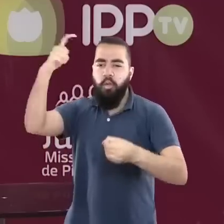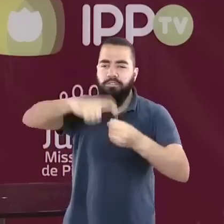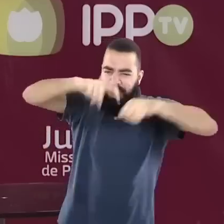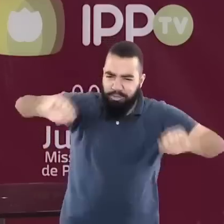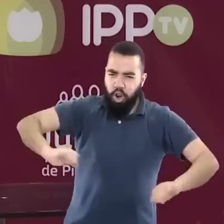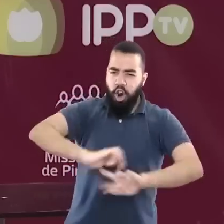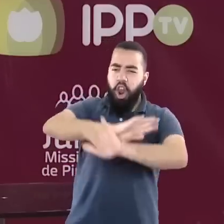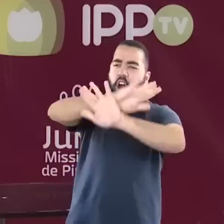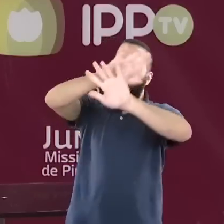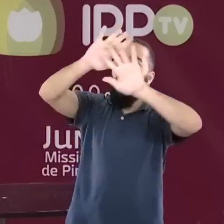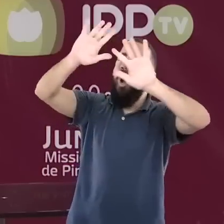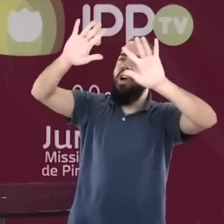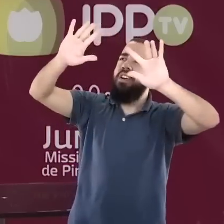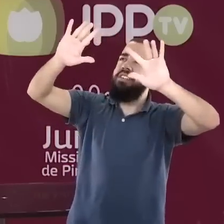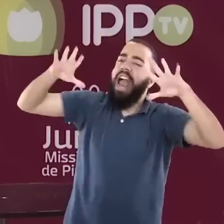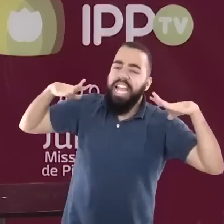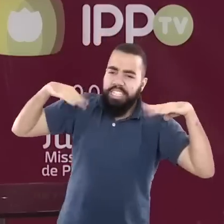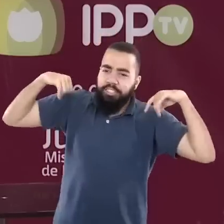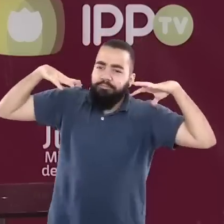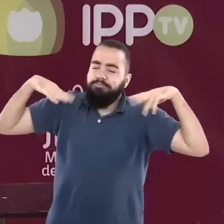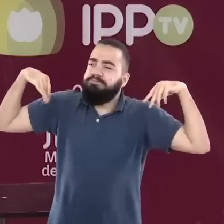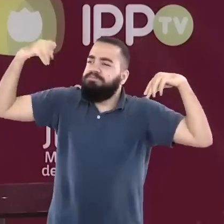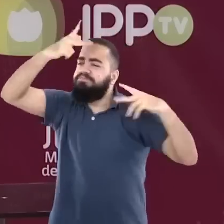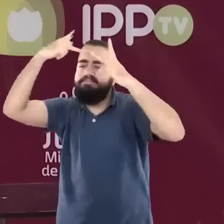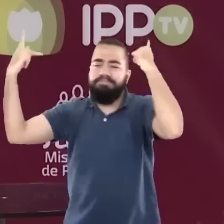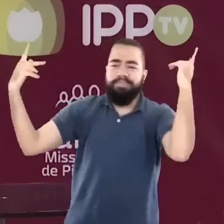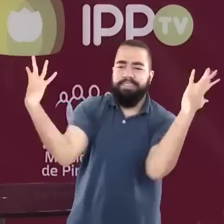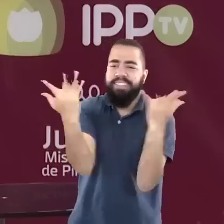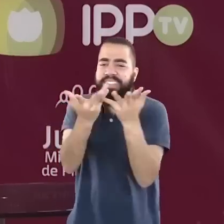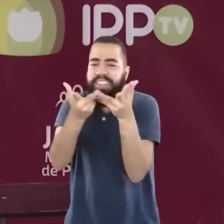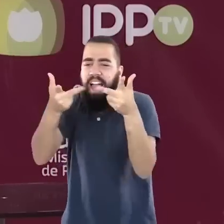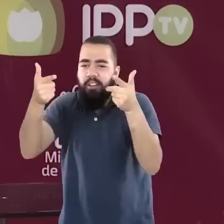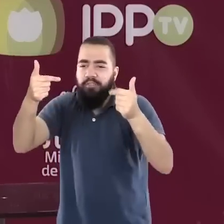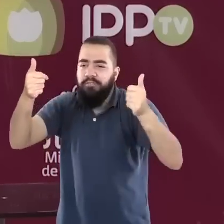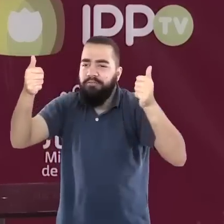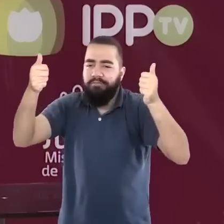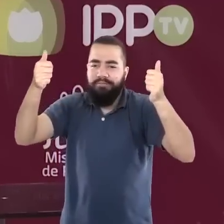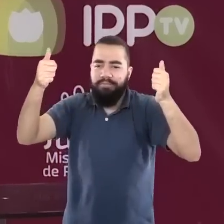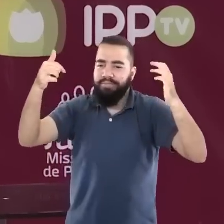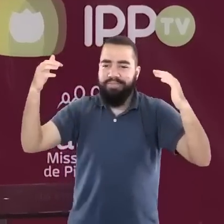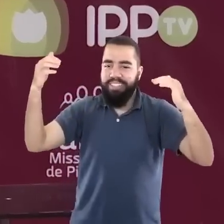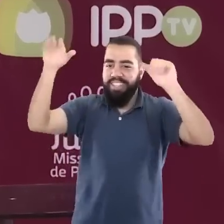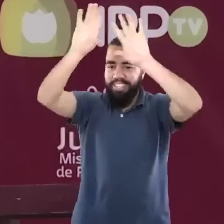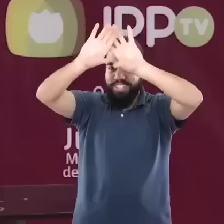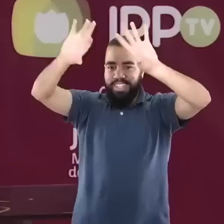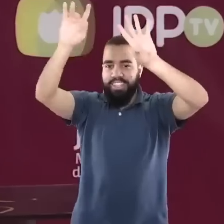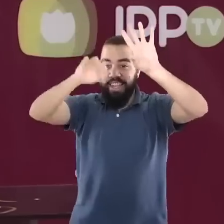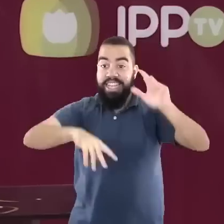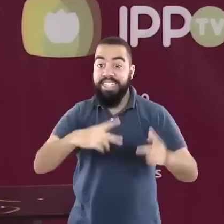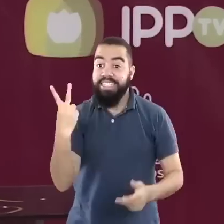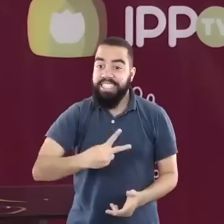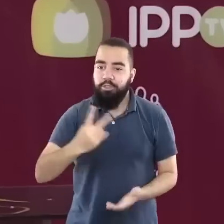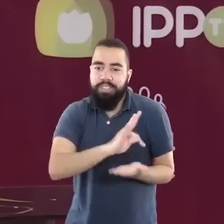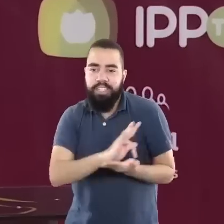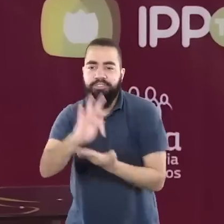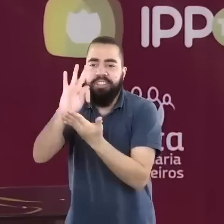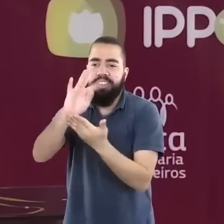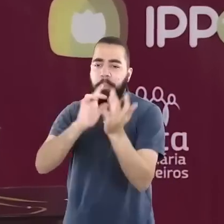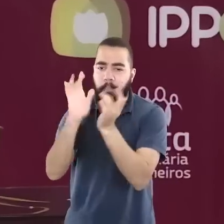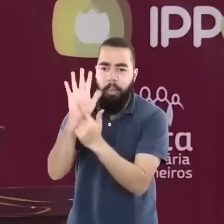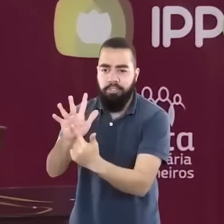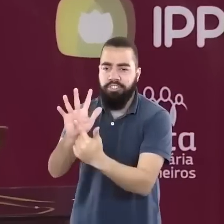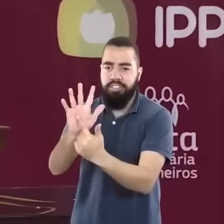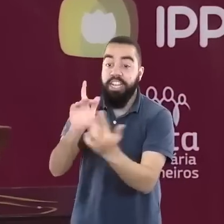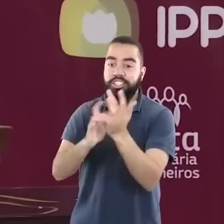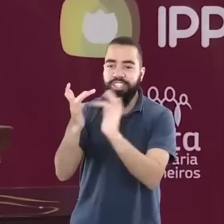com todos os seus santos segundo essa llonicenses apresenta Jesus como aquele que virá para manifestar com seus anjos